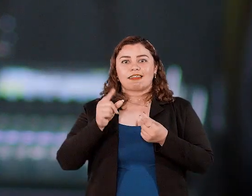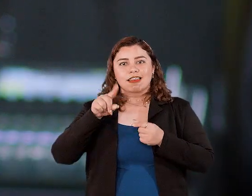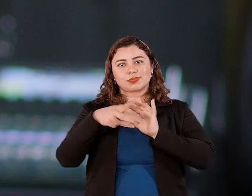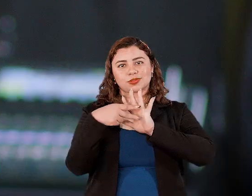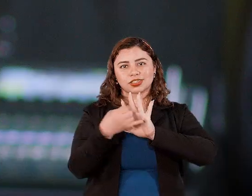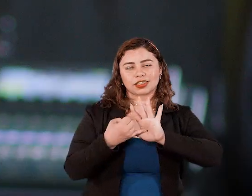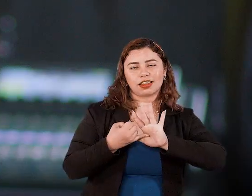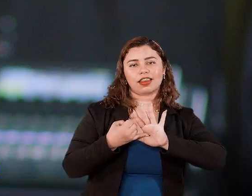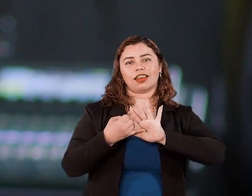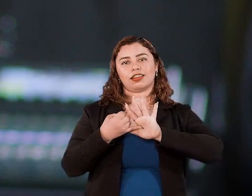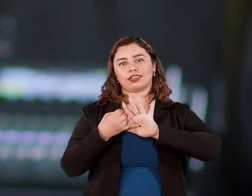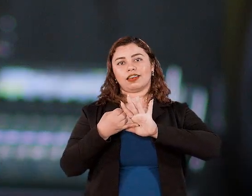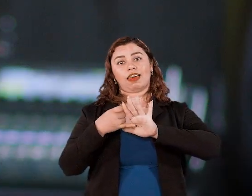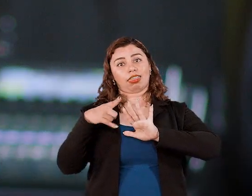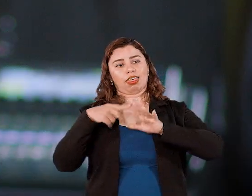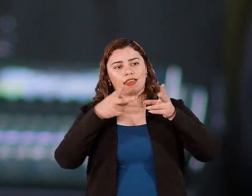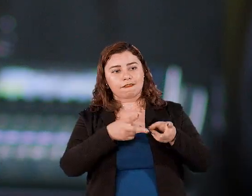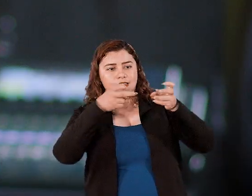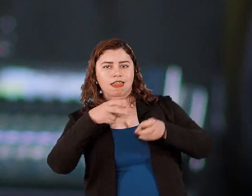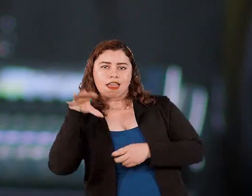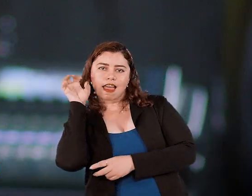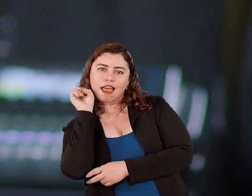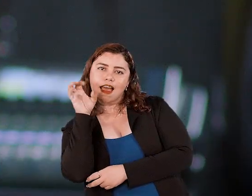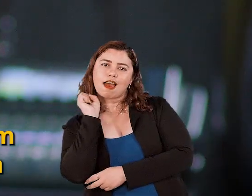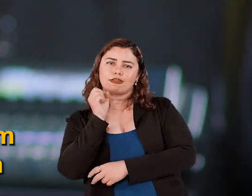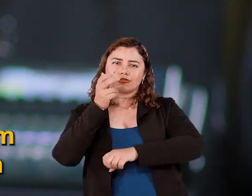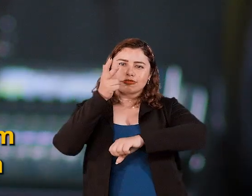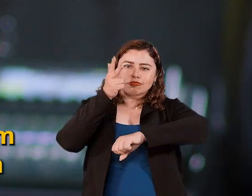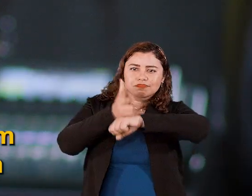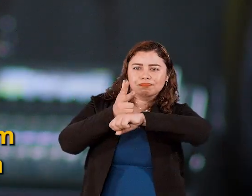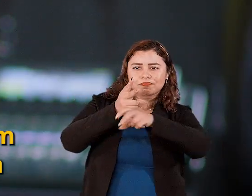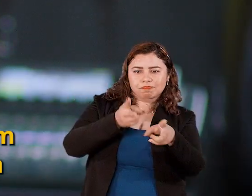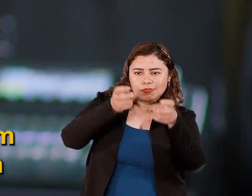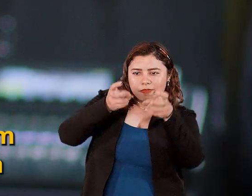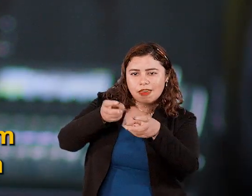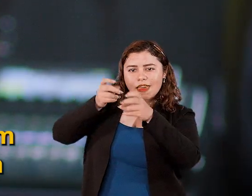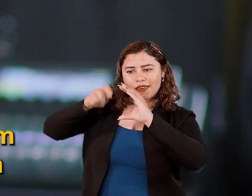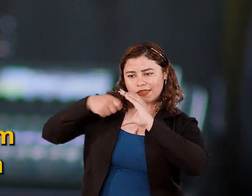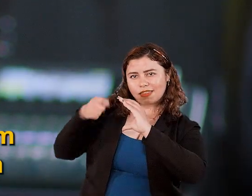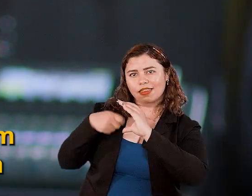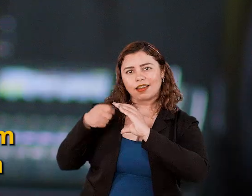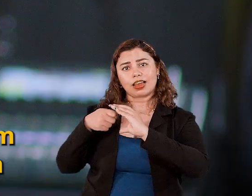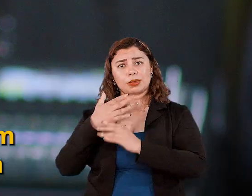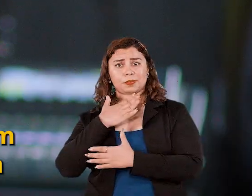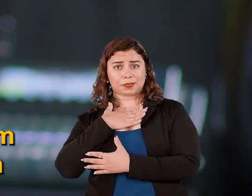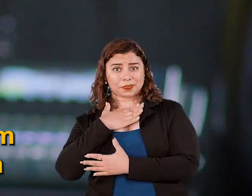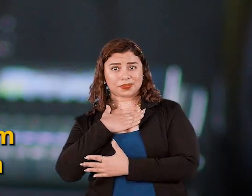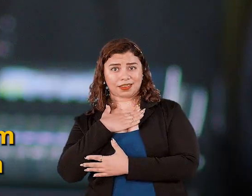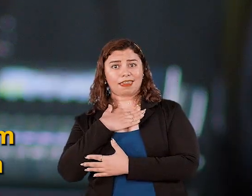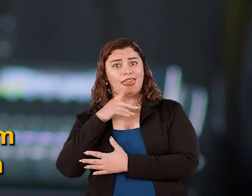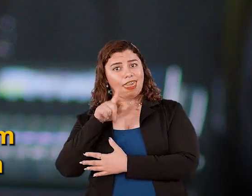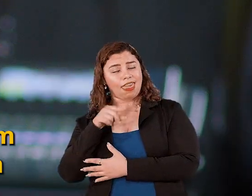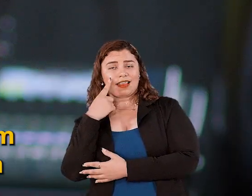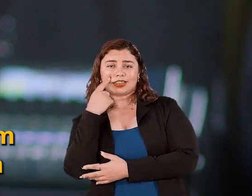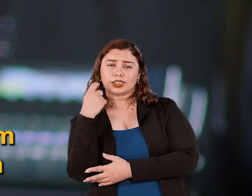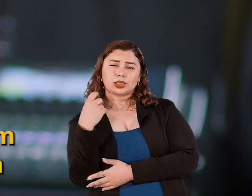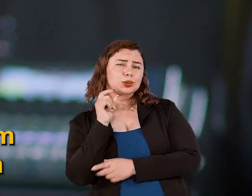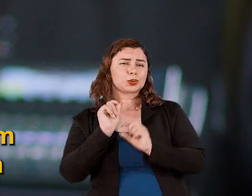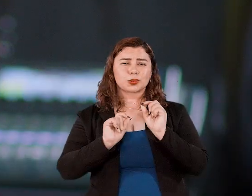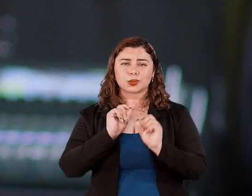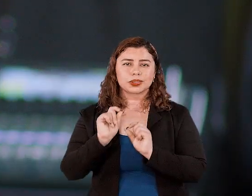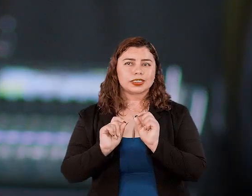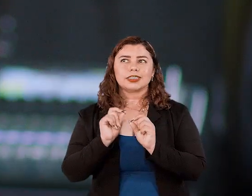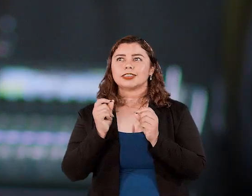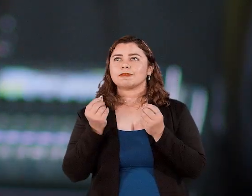esse projeto ser feita a captação do áudio, ser feita a captação de vídeo E para mim é bastante interessante,